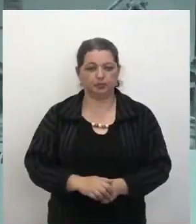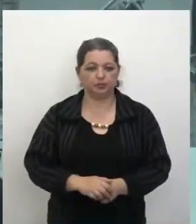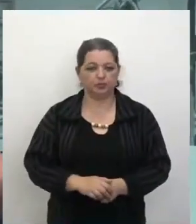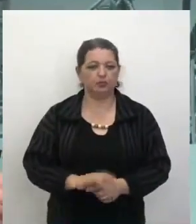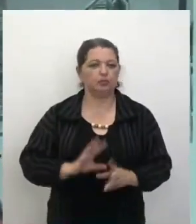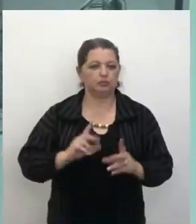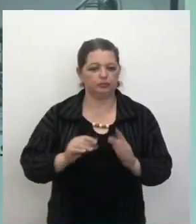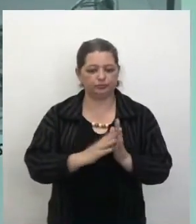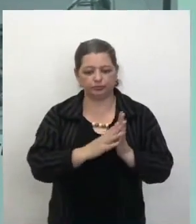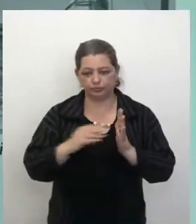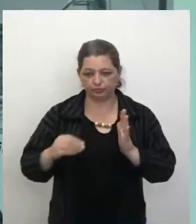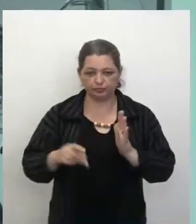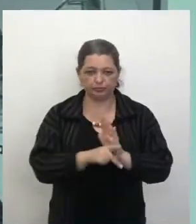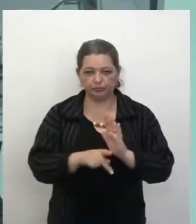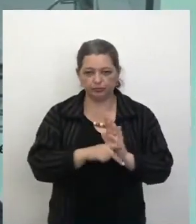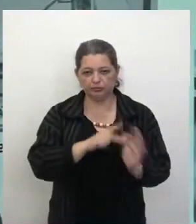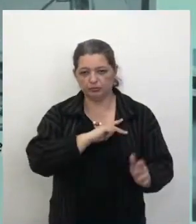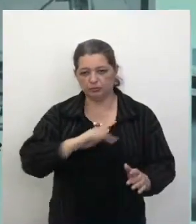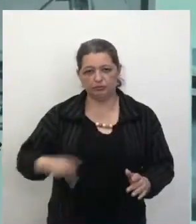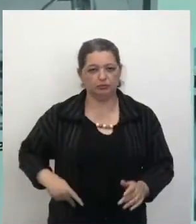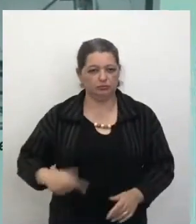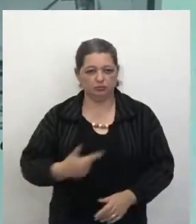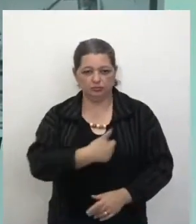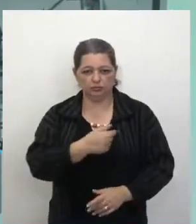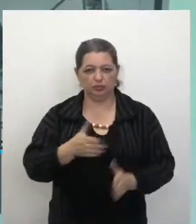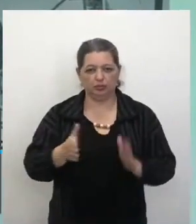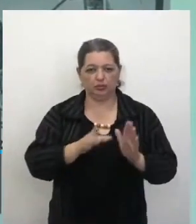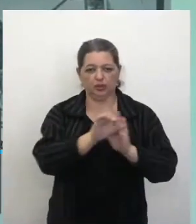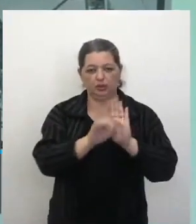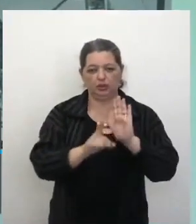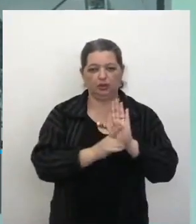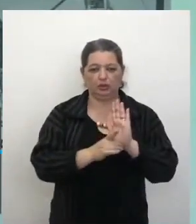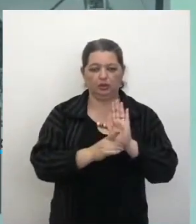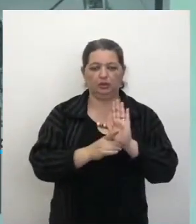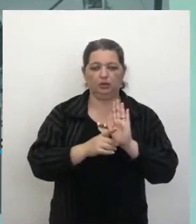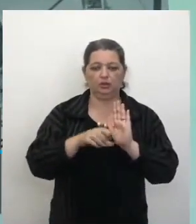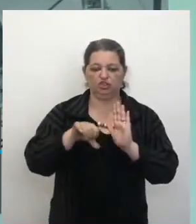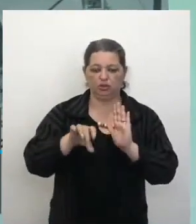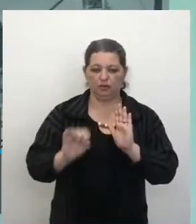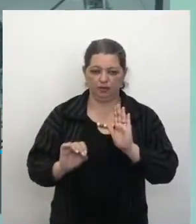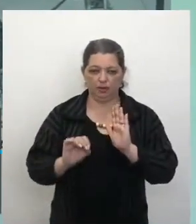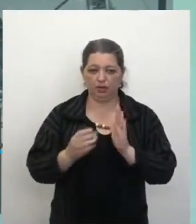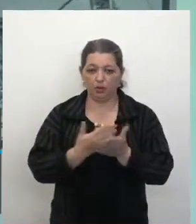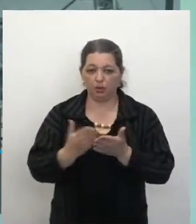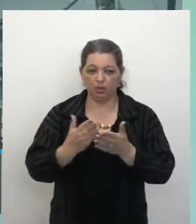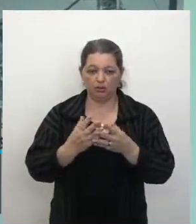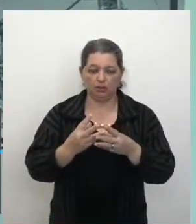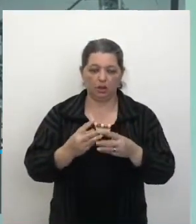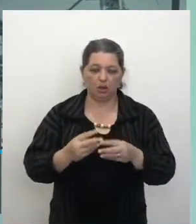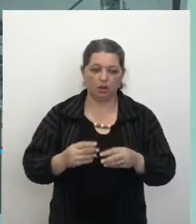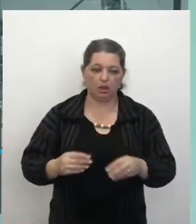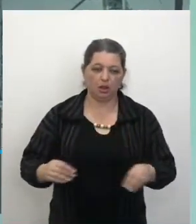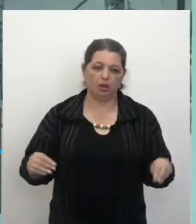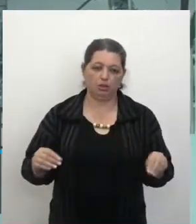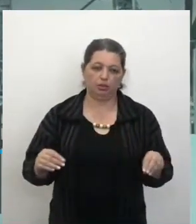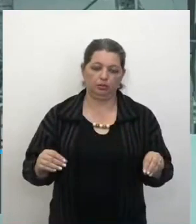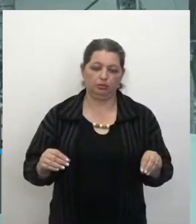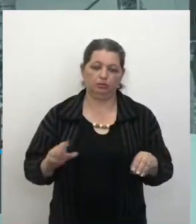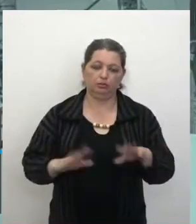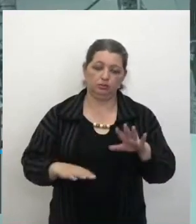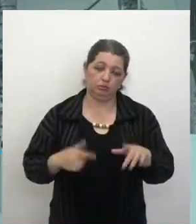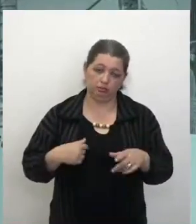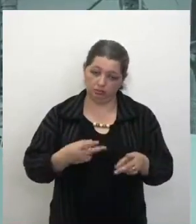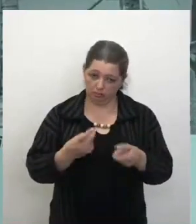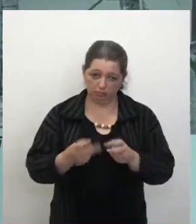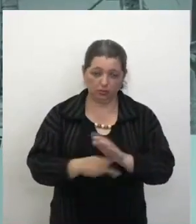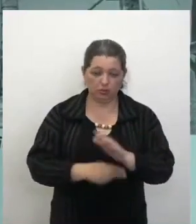todo esse modelo varguista a partir da década de 90 ele começa a se iludir de forma que pelo menos a